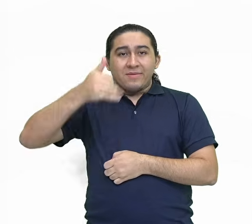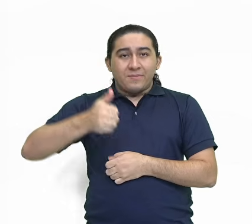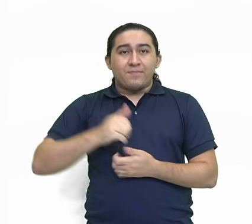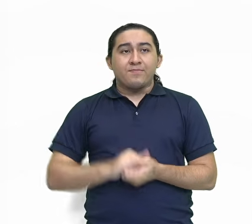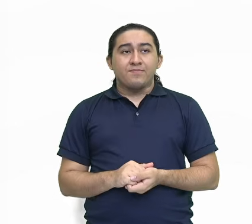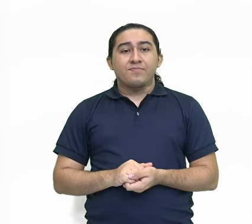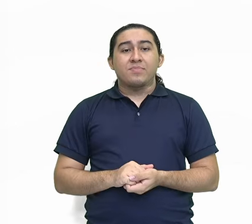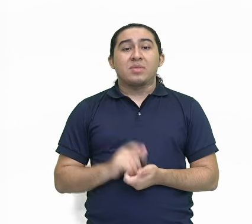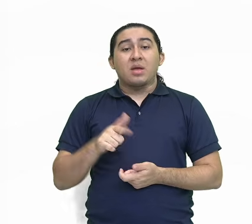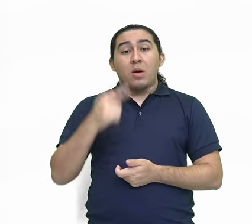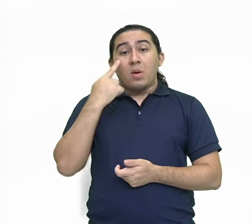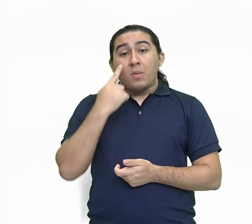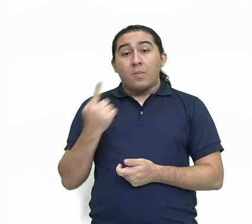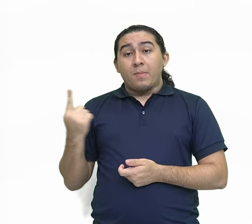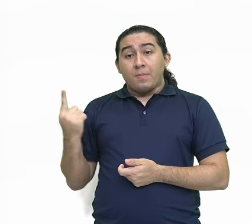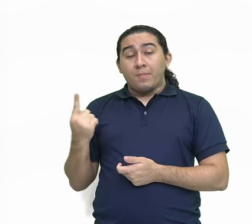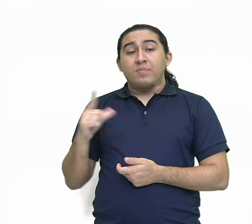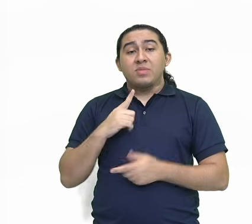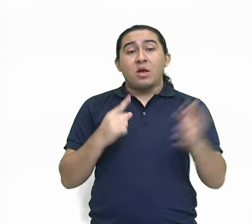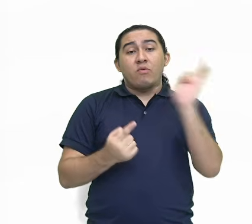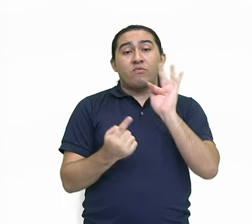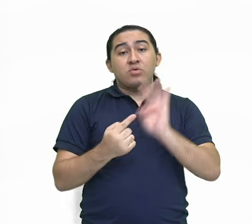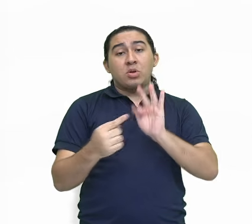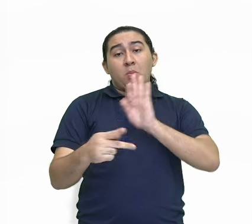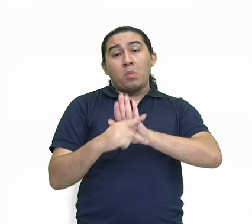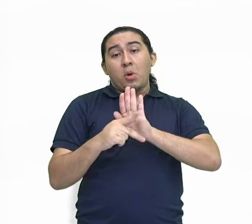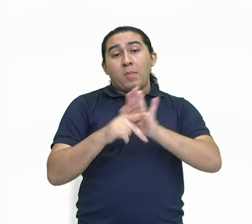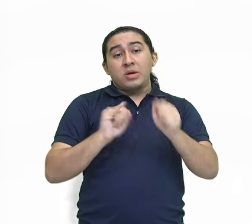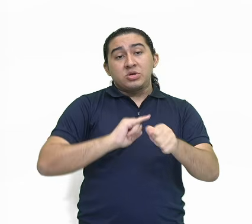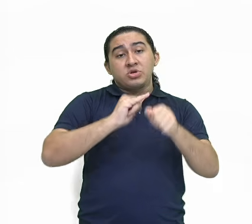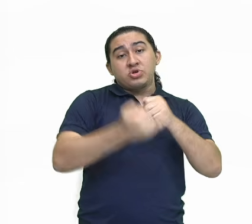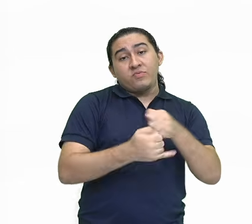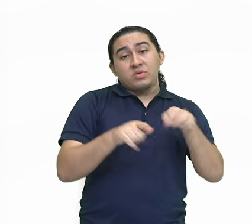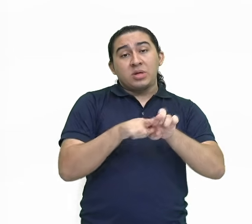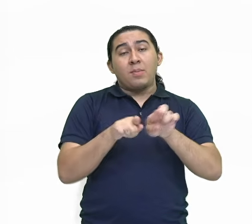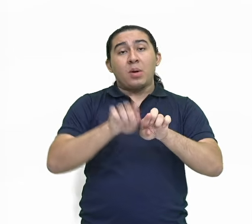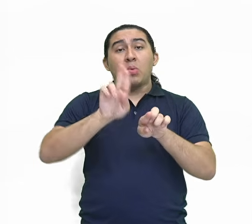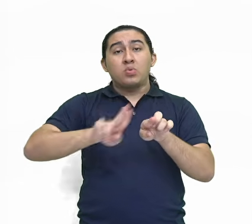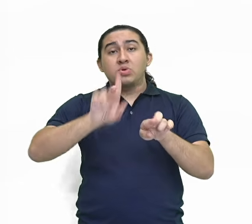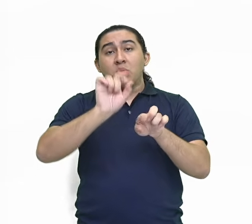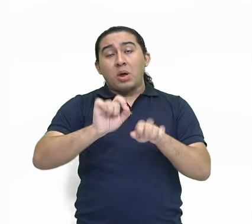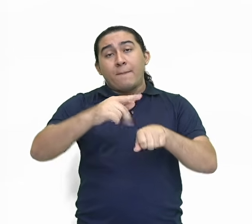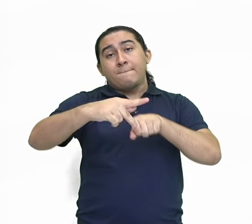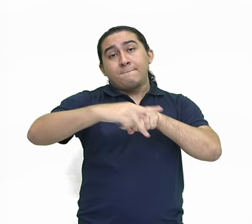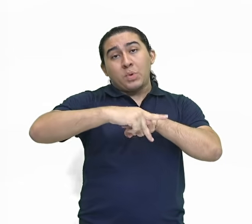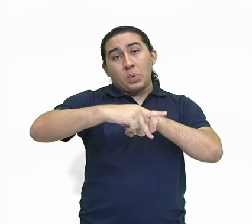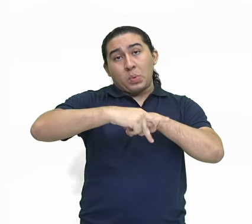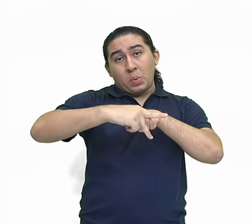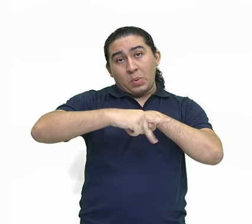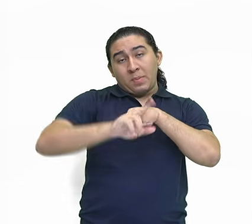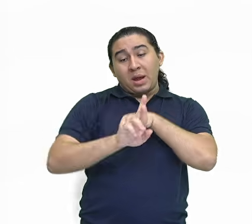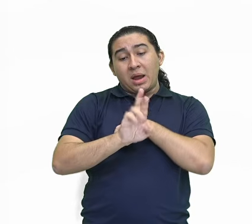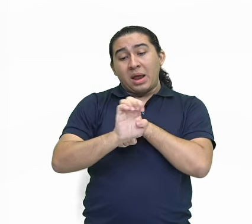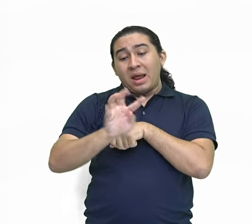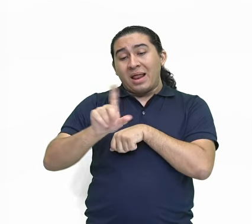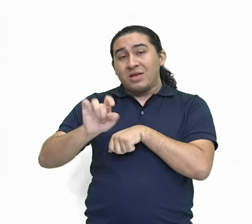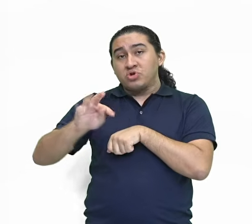aquela que exerce as funções próprias do adjetivo e é introduzida por